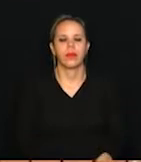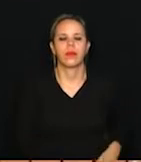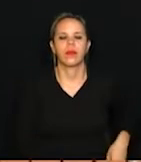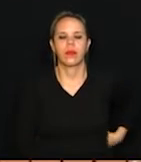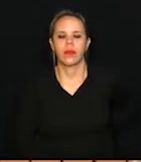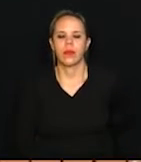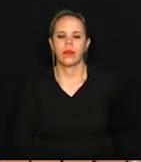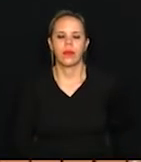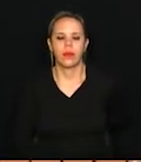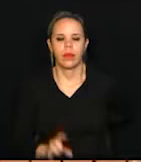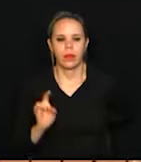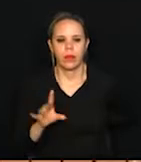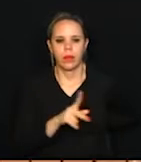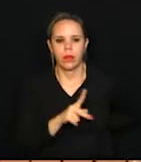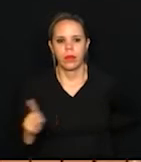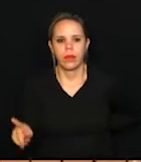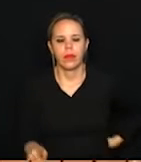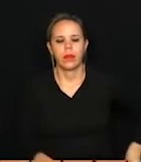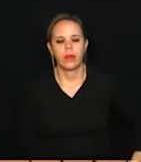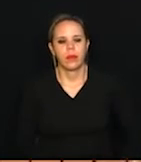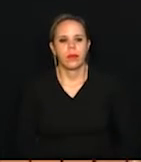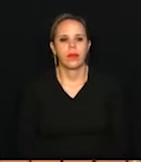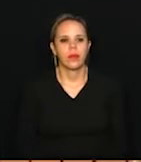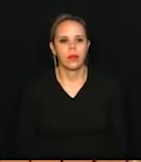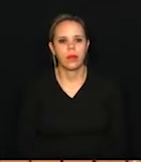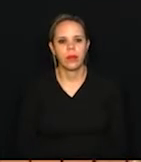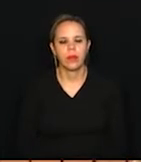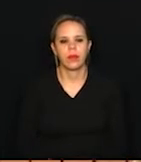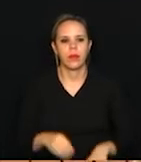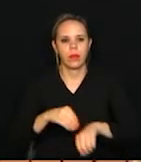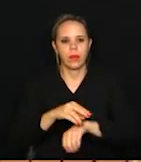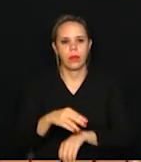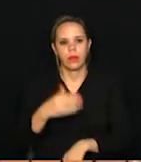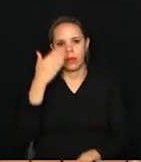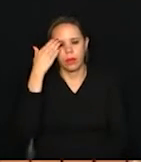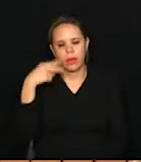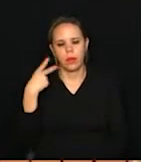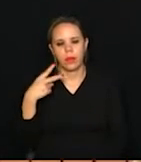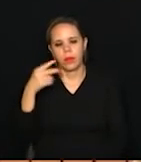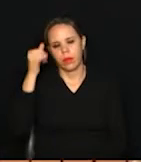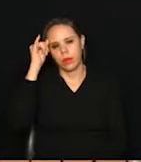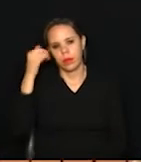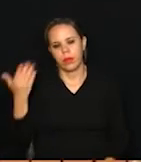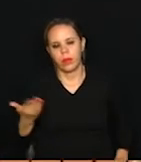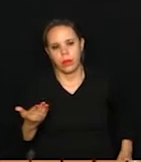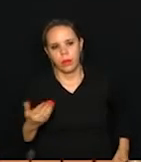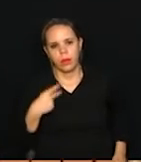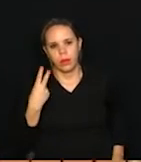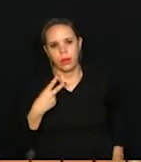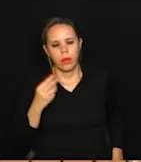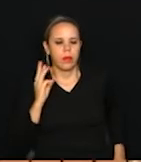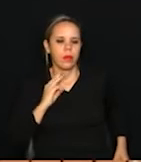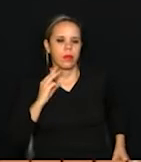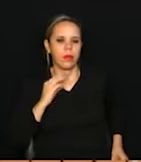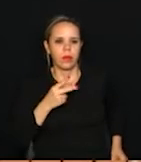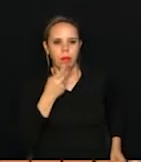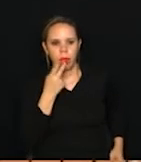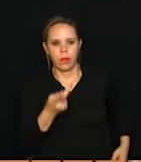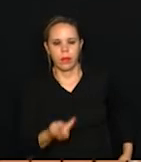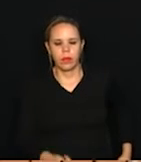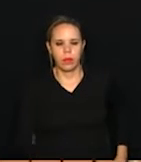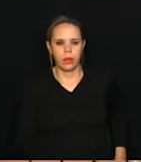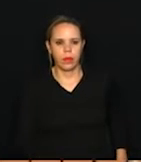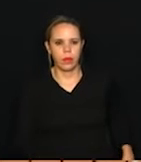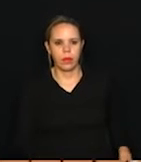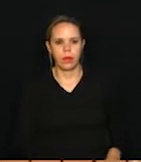É isso, senhor presidente. Passo a palavra agora. Obrigado, vereador Paulo Búfalo. Eu passo agora a palavra ao vereador Cecílio Santos para que